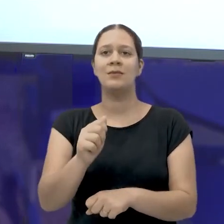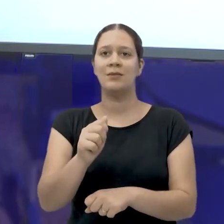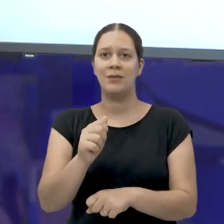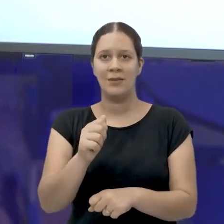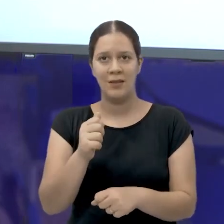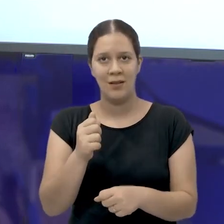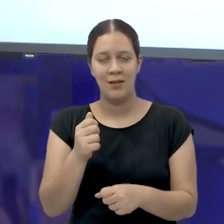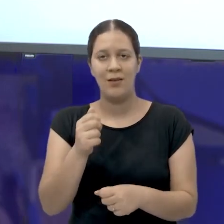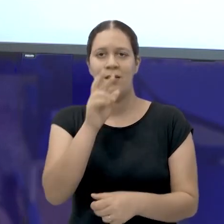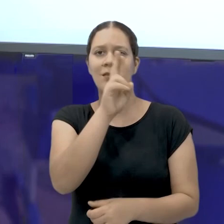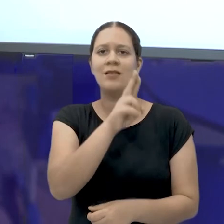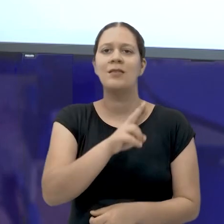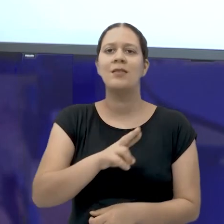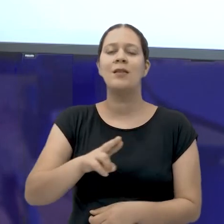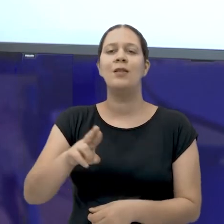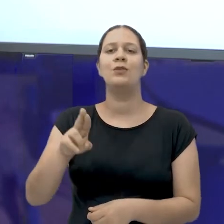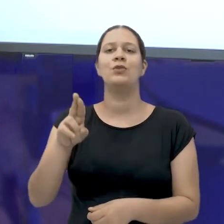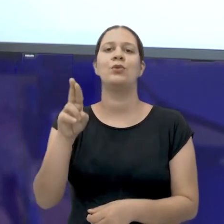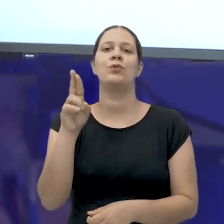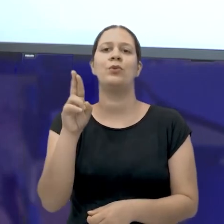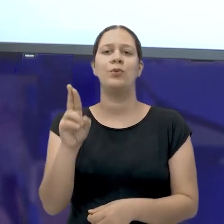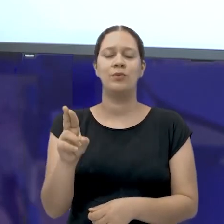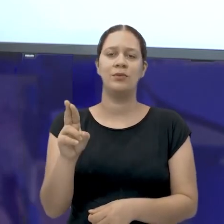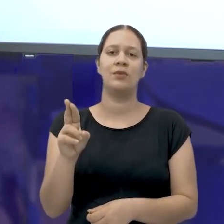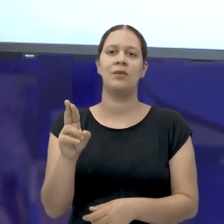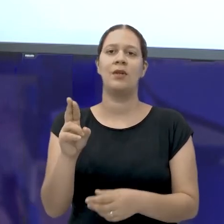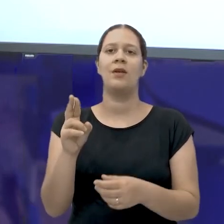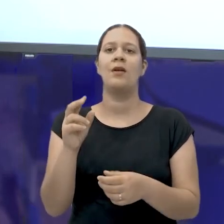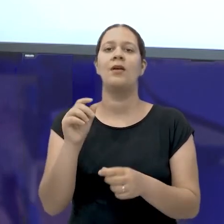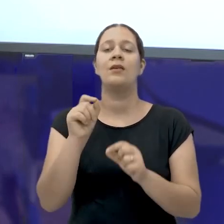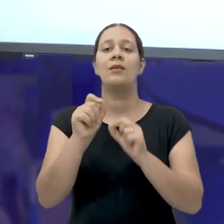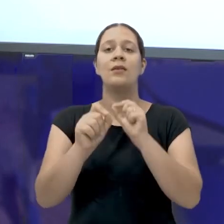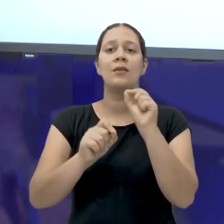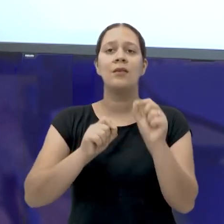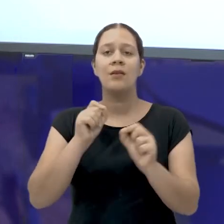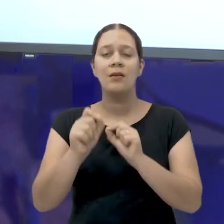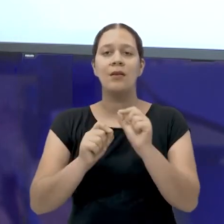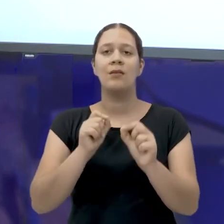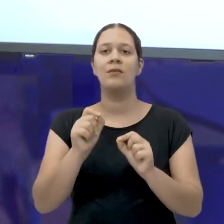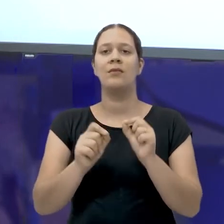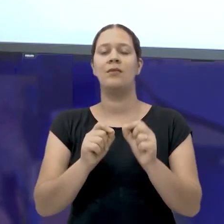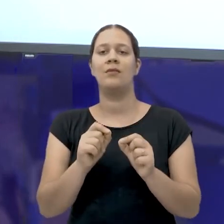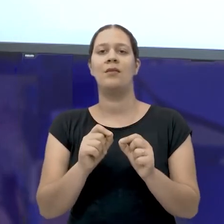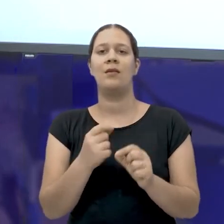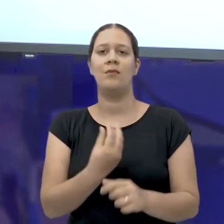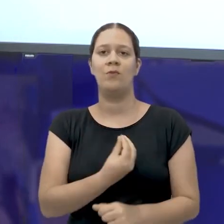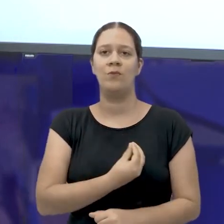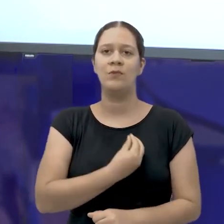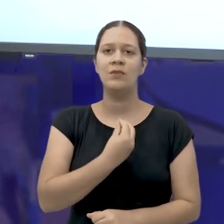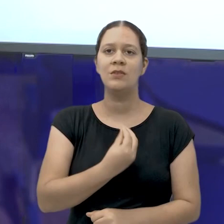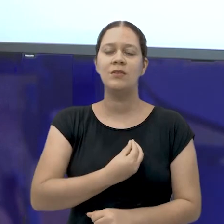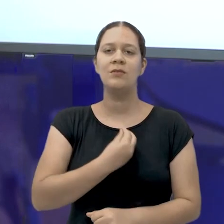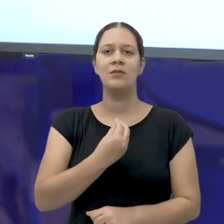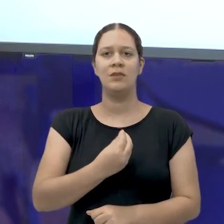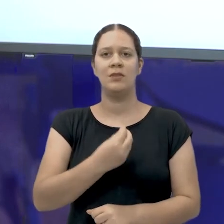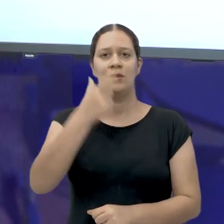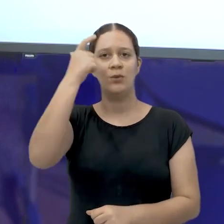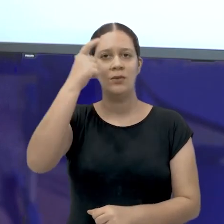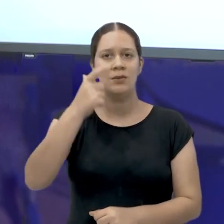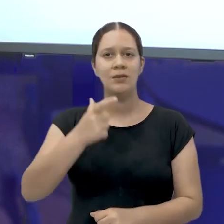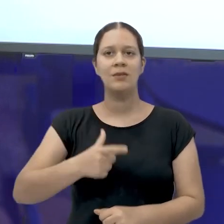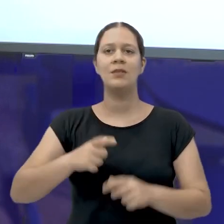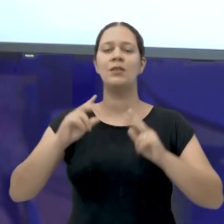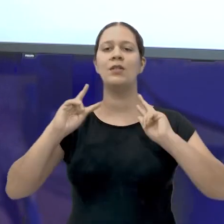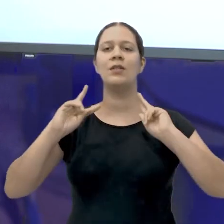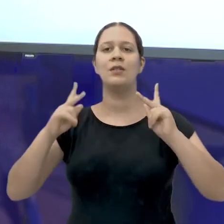fenômeno das religiões, o fenômeno daquilo que faz parte da vida dos seres humanos, o